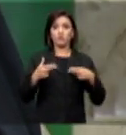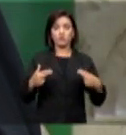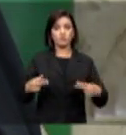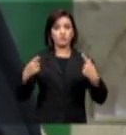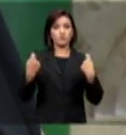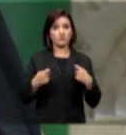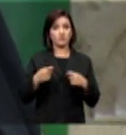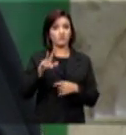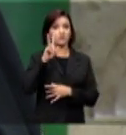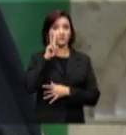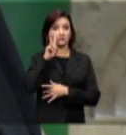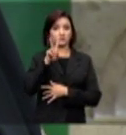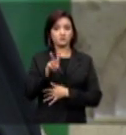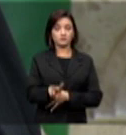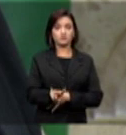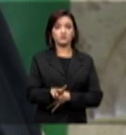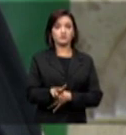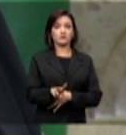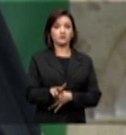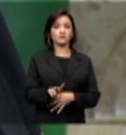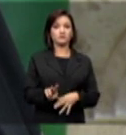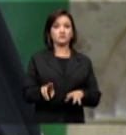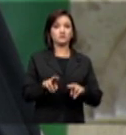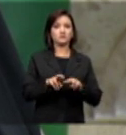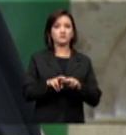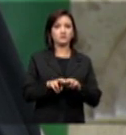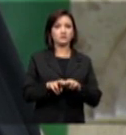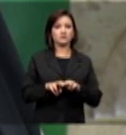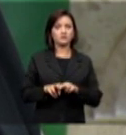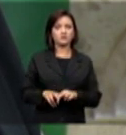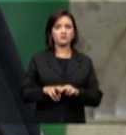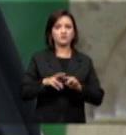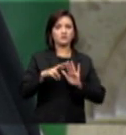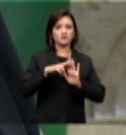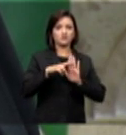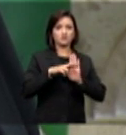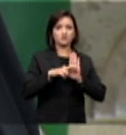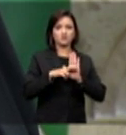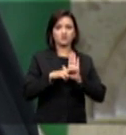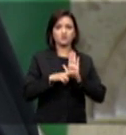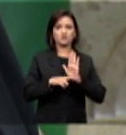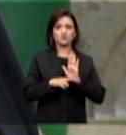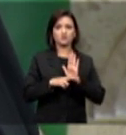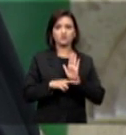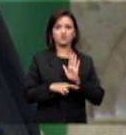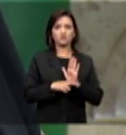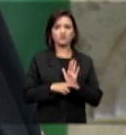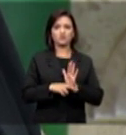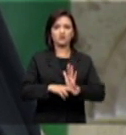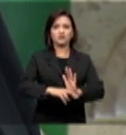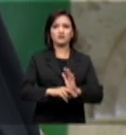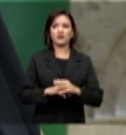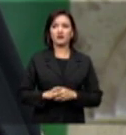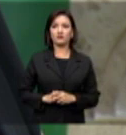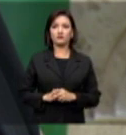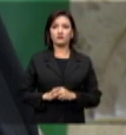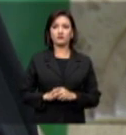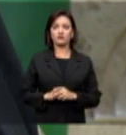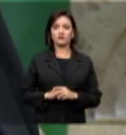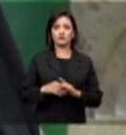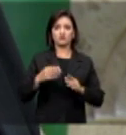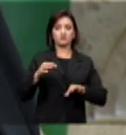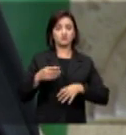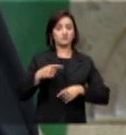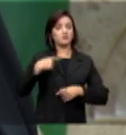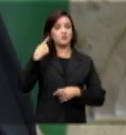observados pelo formulador e pelo regulador das políticas públicas do modal